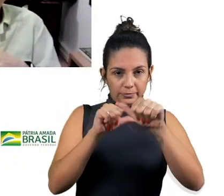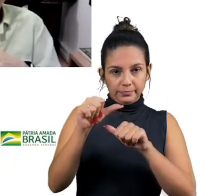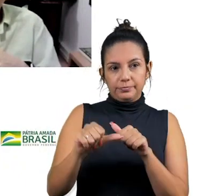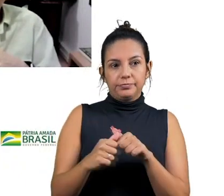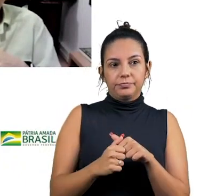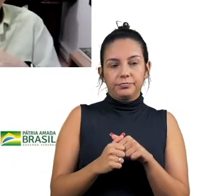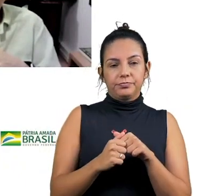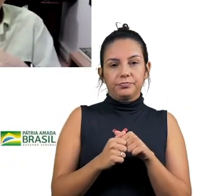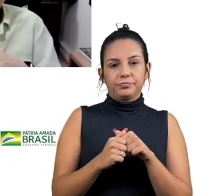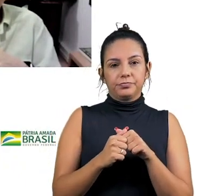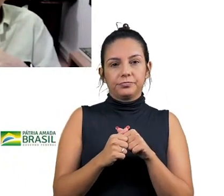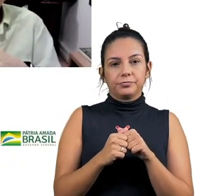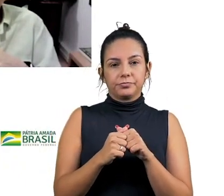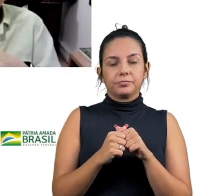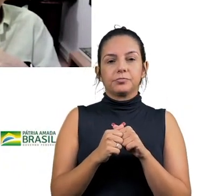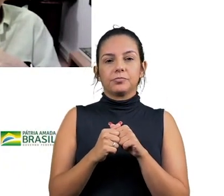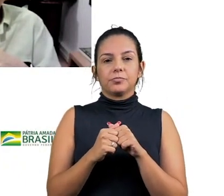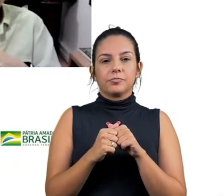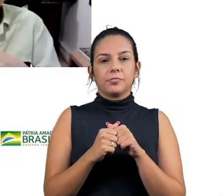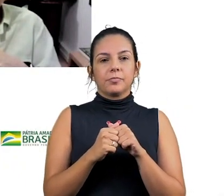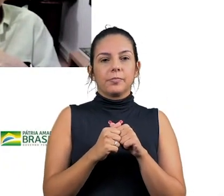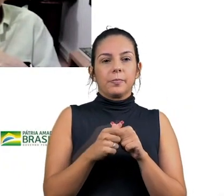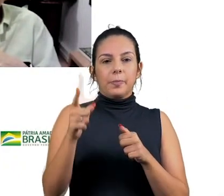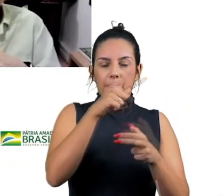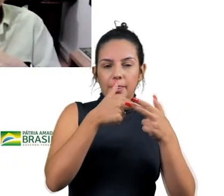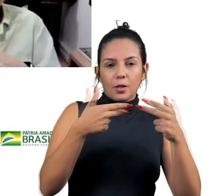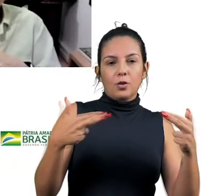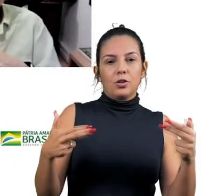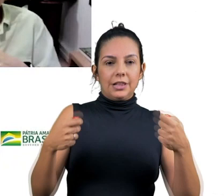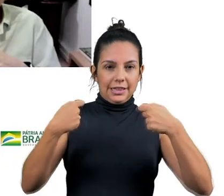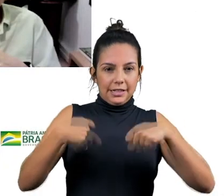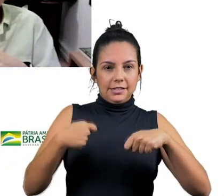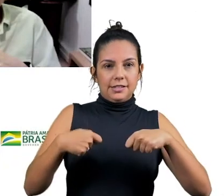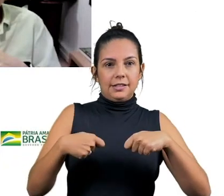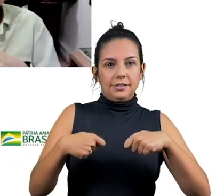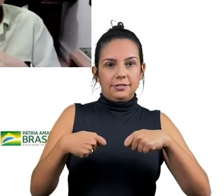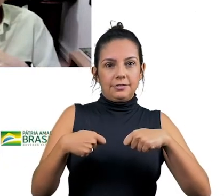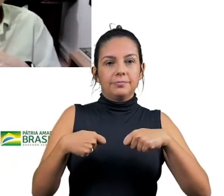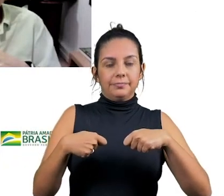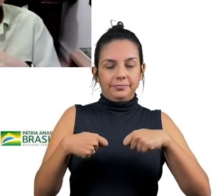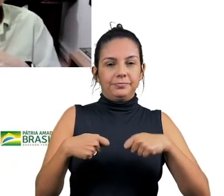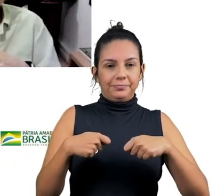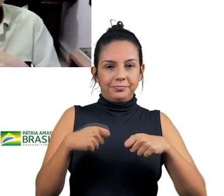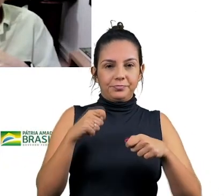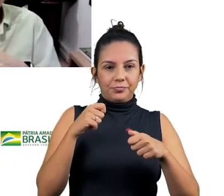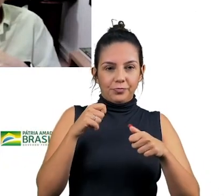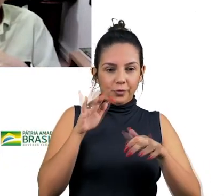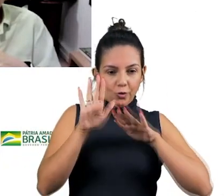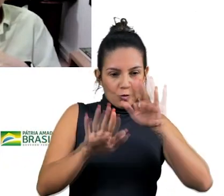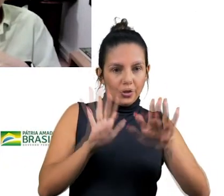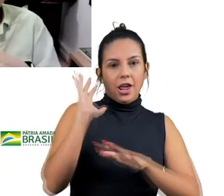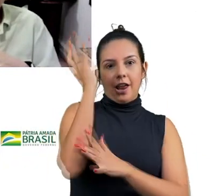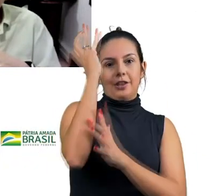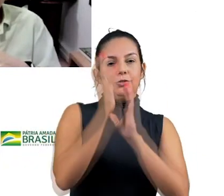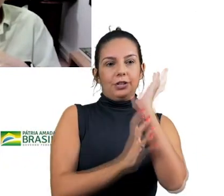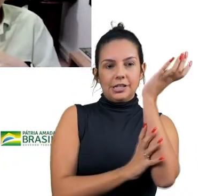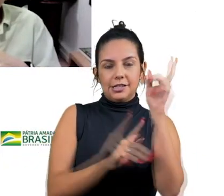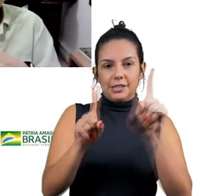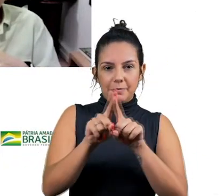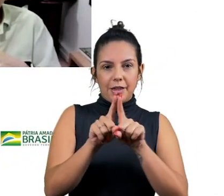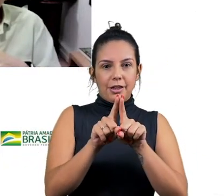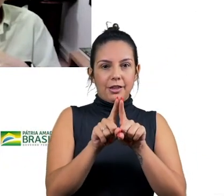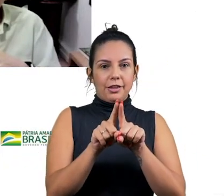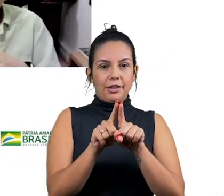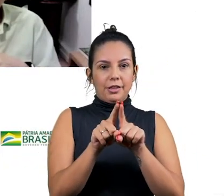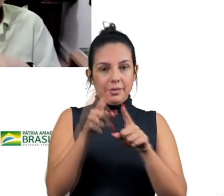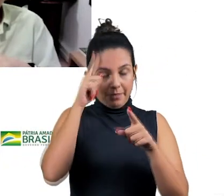em que esta coisa da necessidade de se preservar a natureza, também provocada